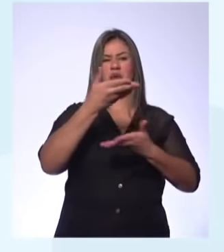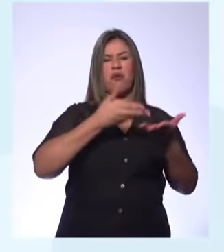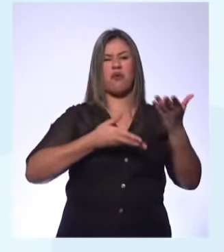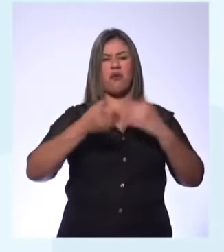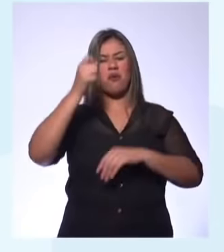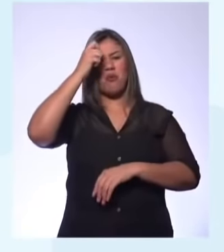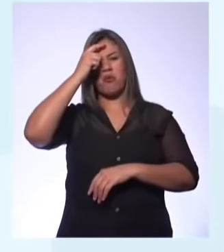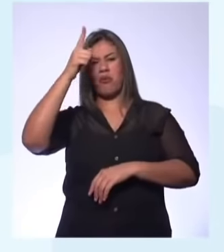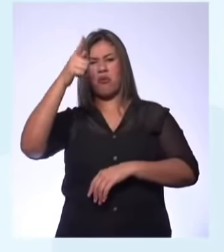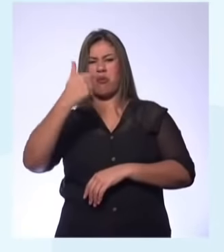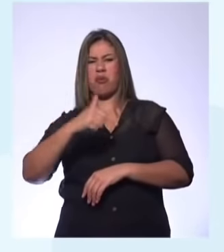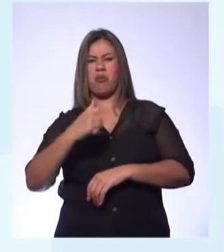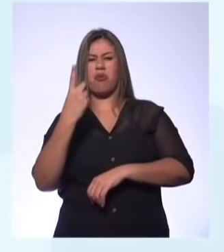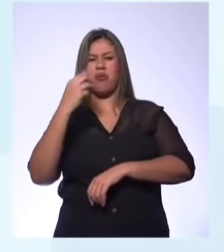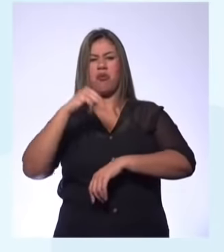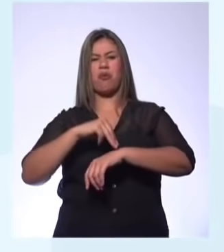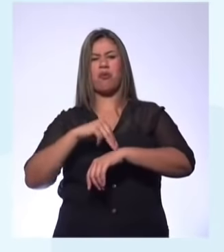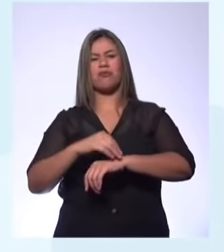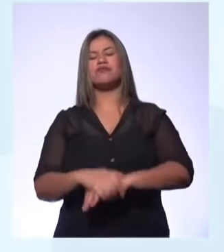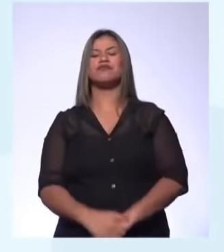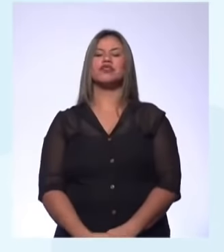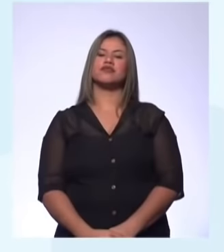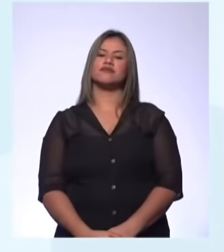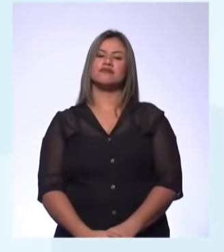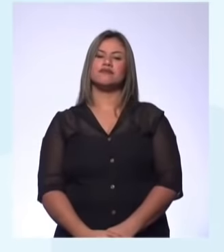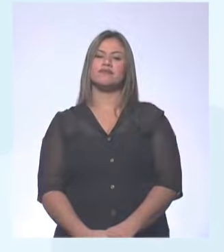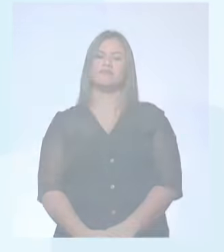trocas culturais? 1 minuto, chat.